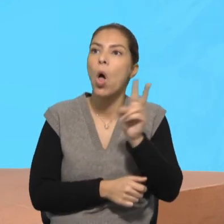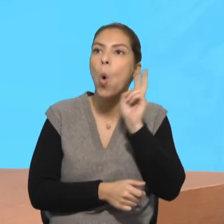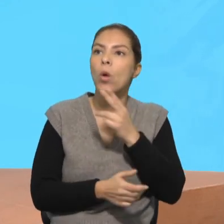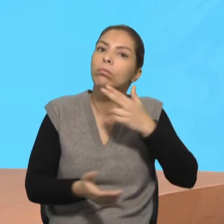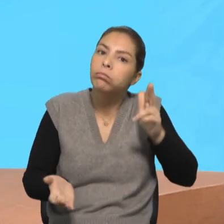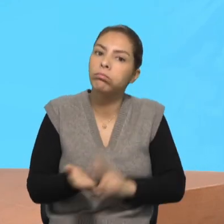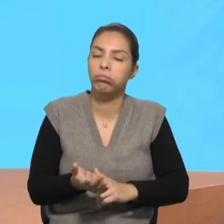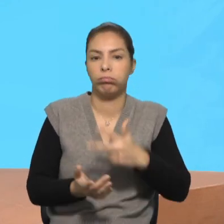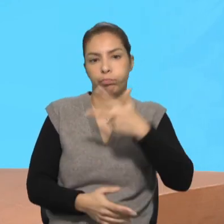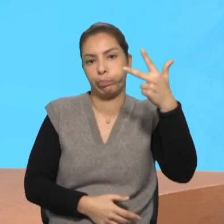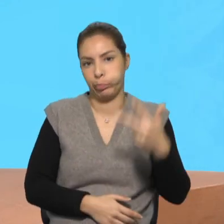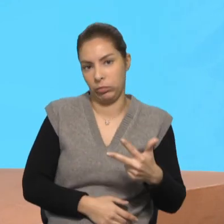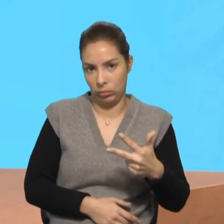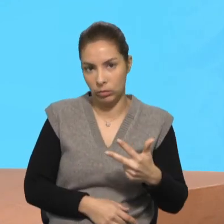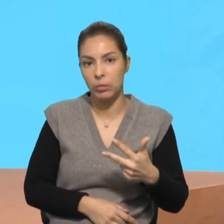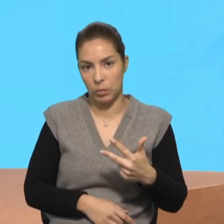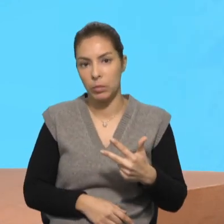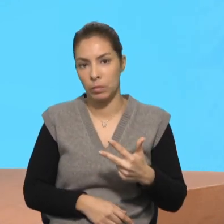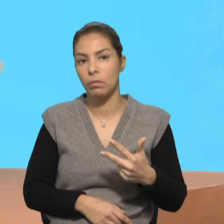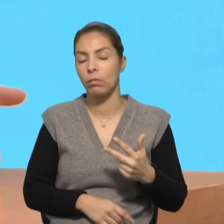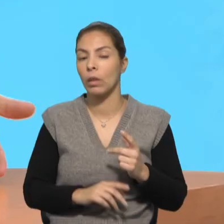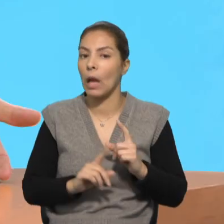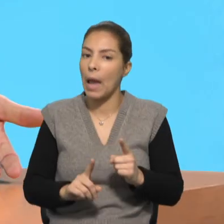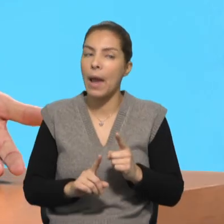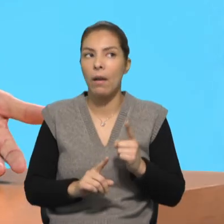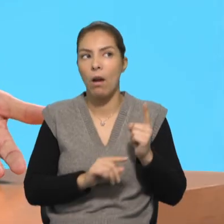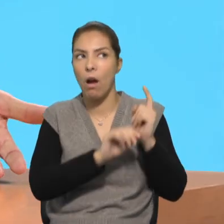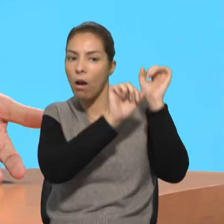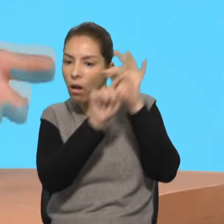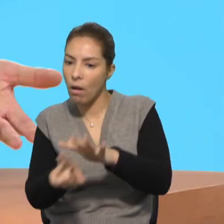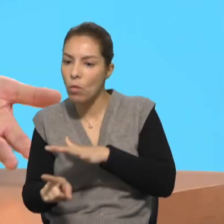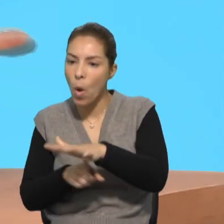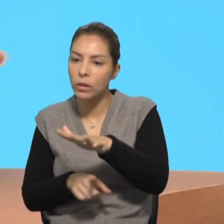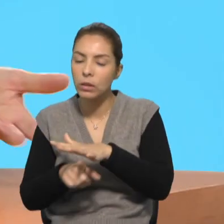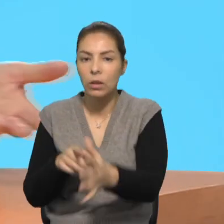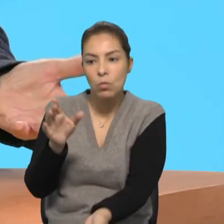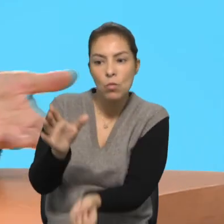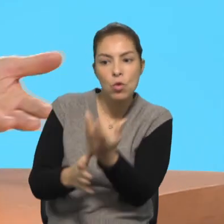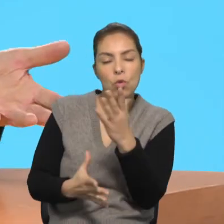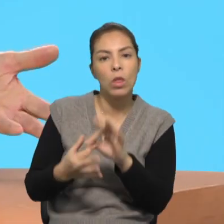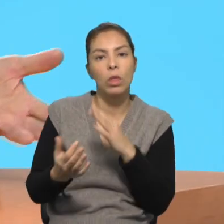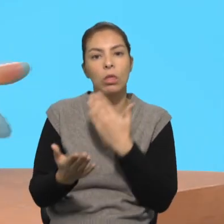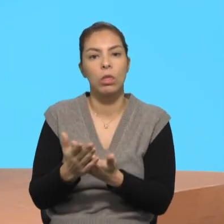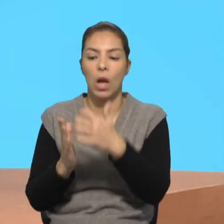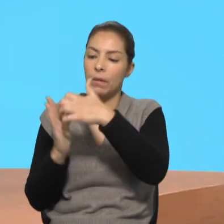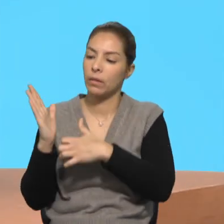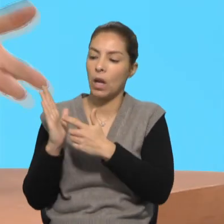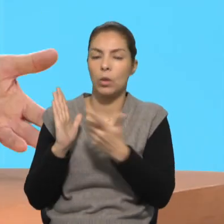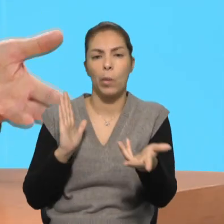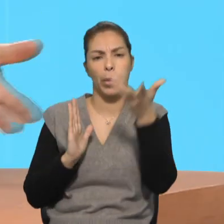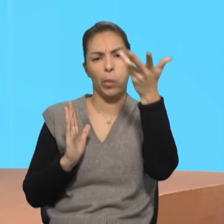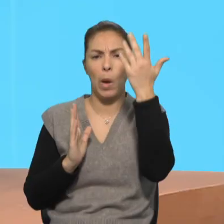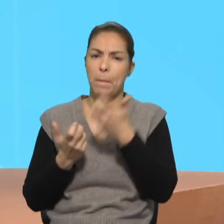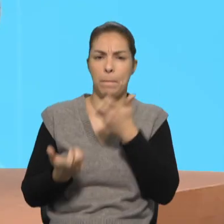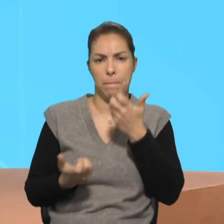que é a fonte dessa natureza, ajuda a engrandecer o próprio texto de São Francisco, dá-lhe